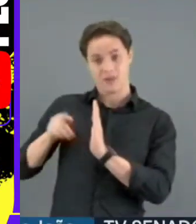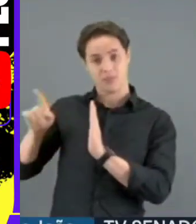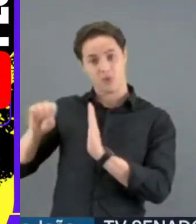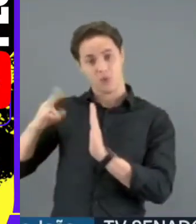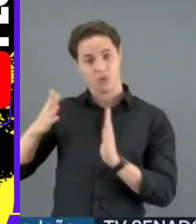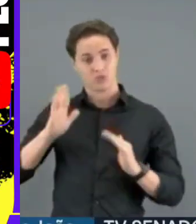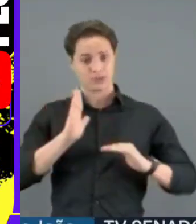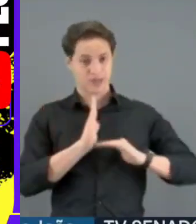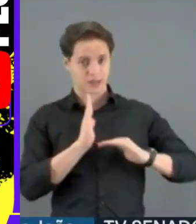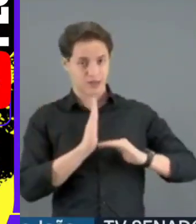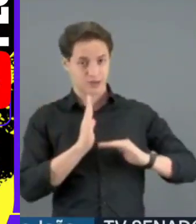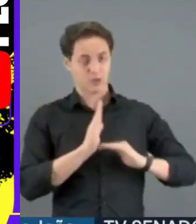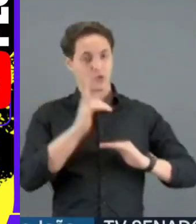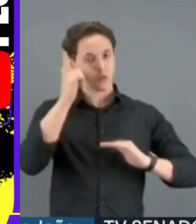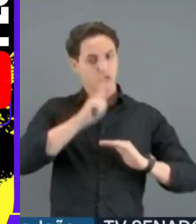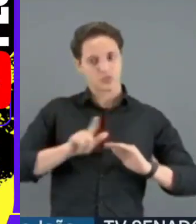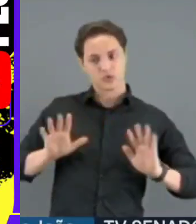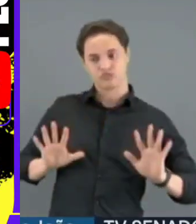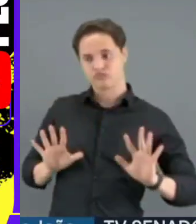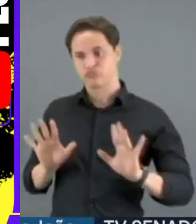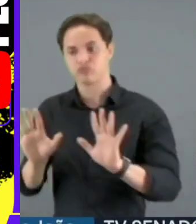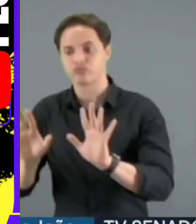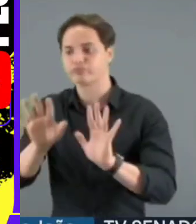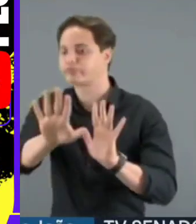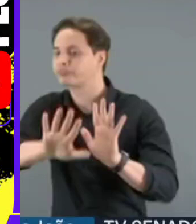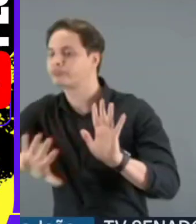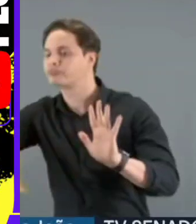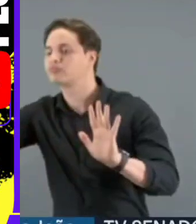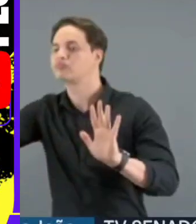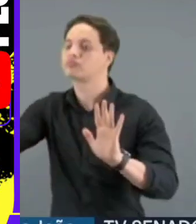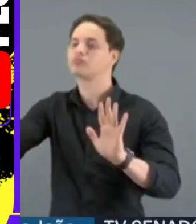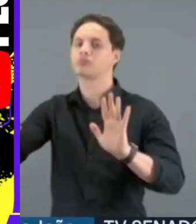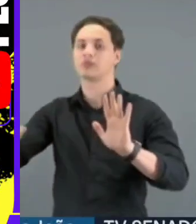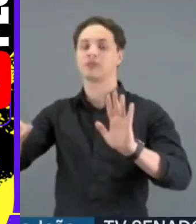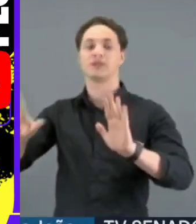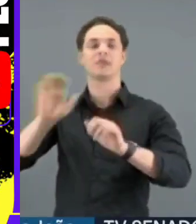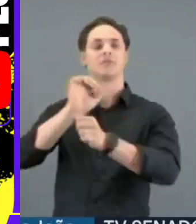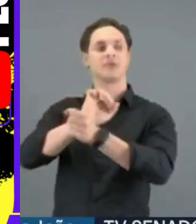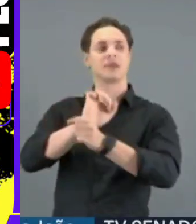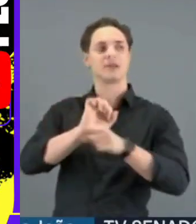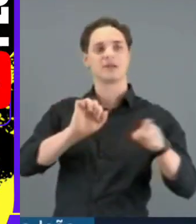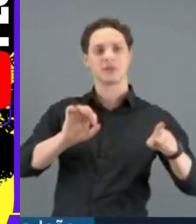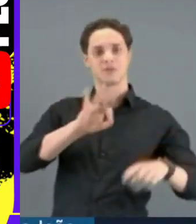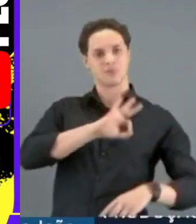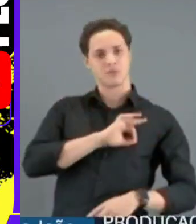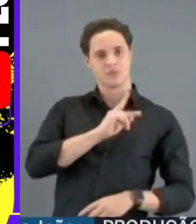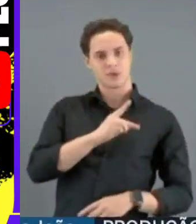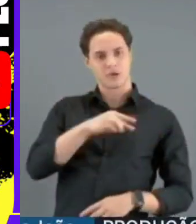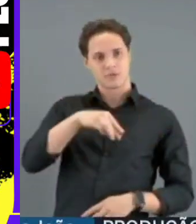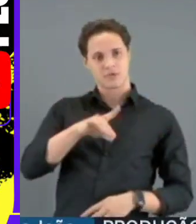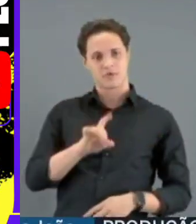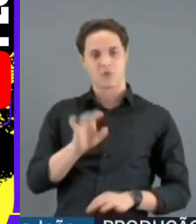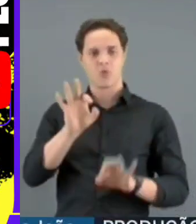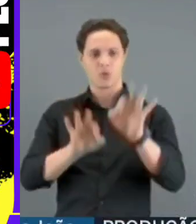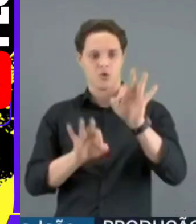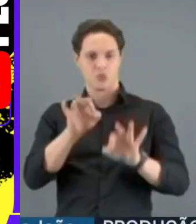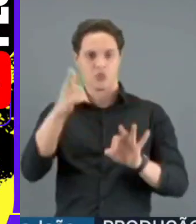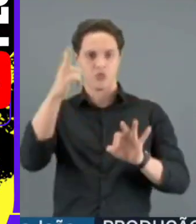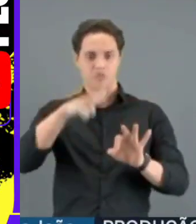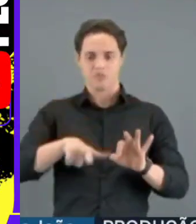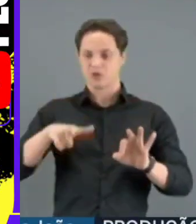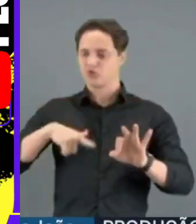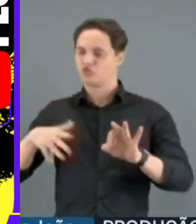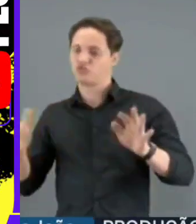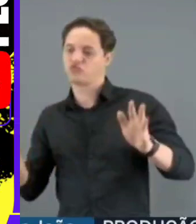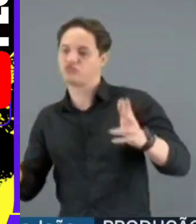Senado Federal conseguir conter ali na chapelaria, enquanto a Polícia Militar se reorganizava e retirava